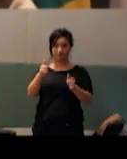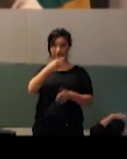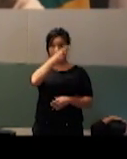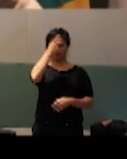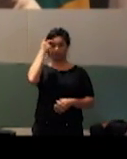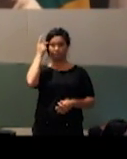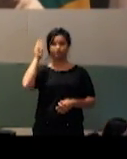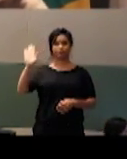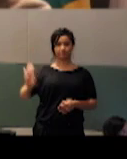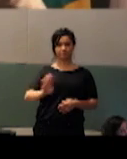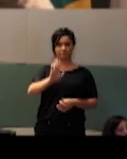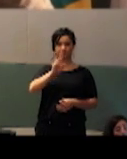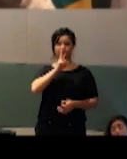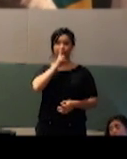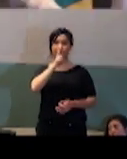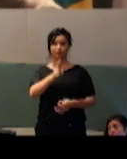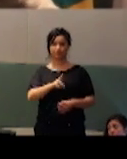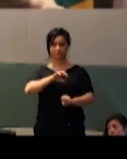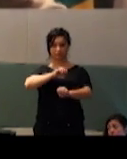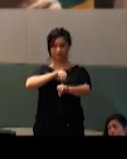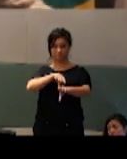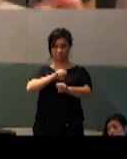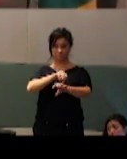que vai responder sobre o tema educação.